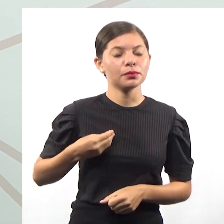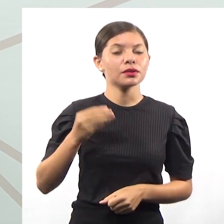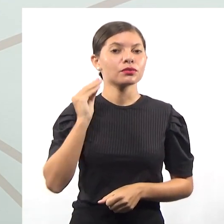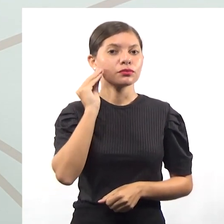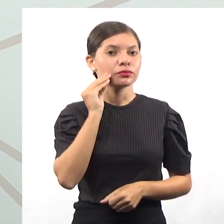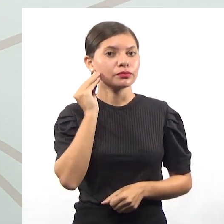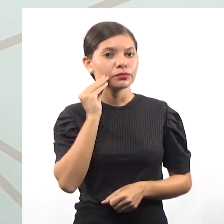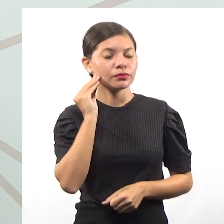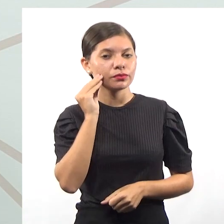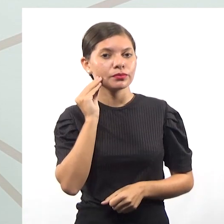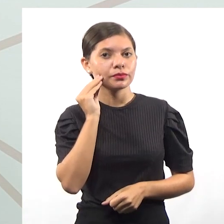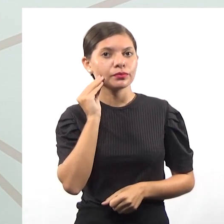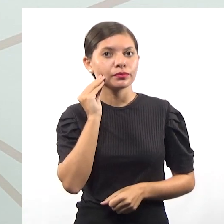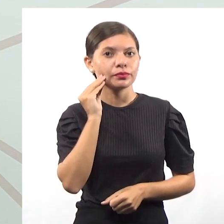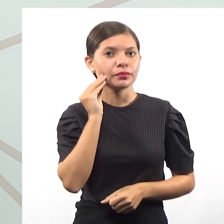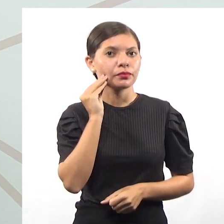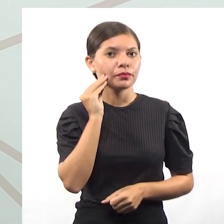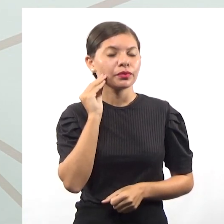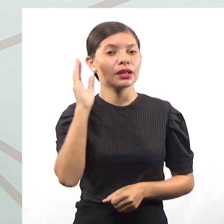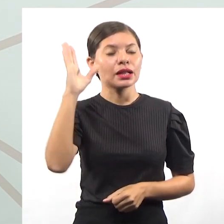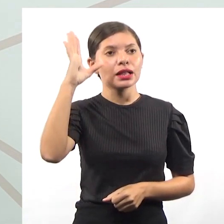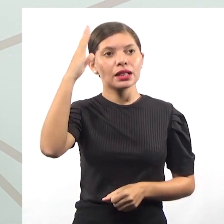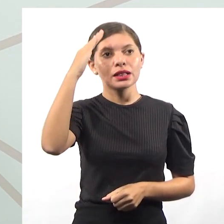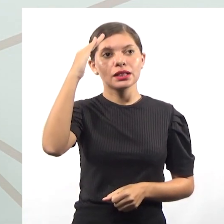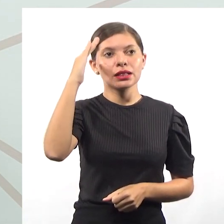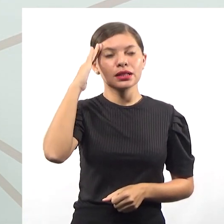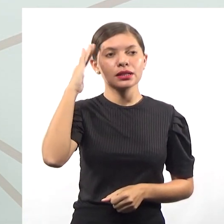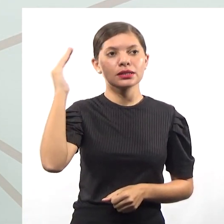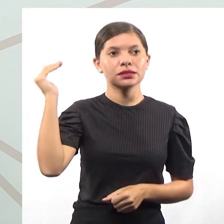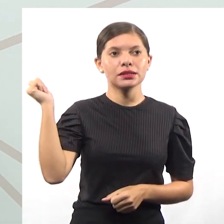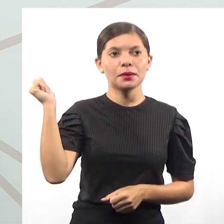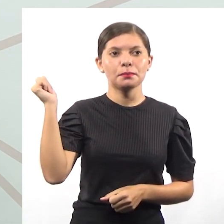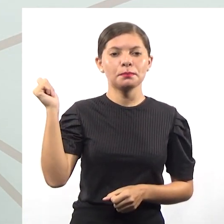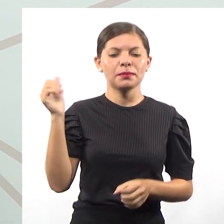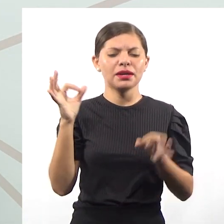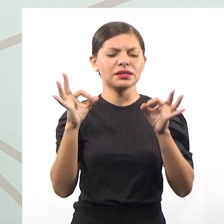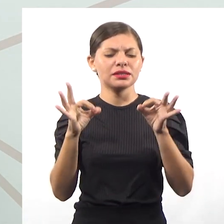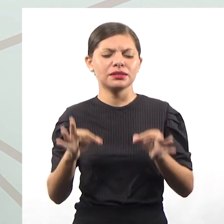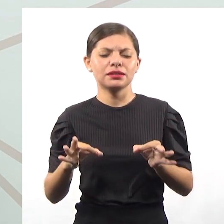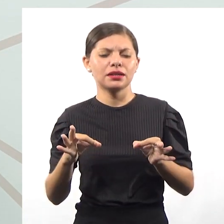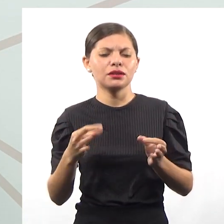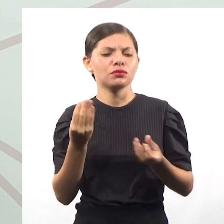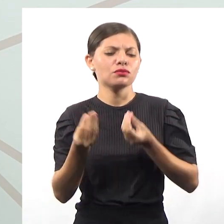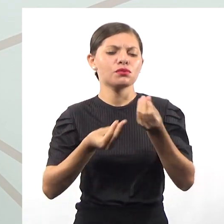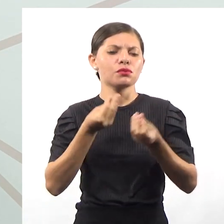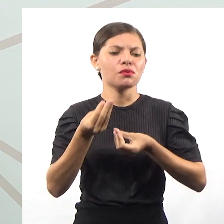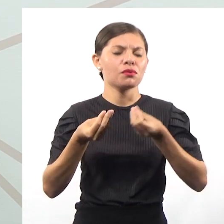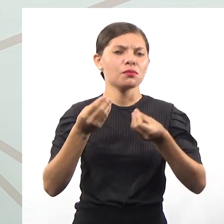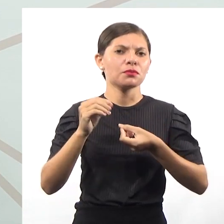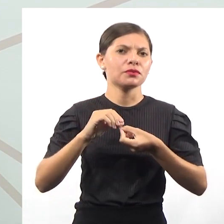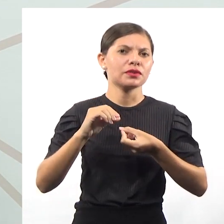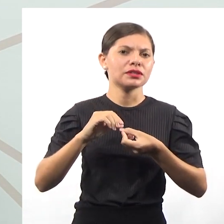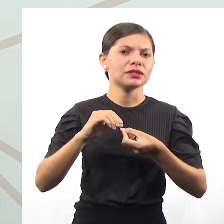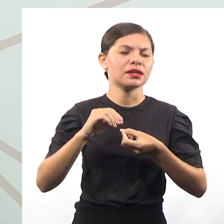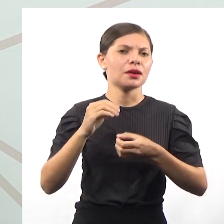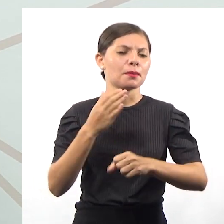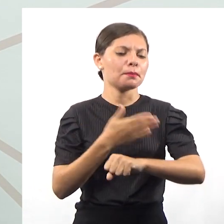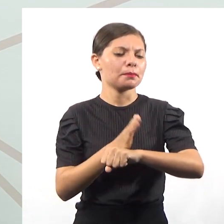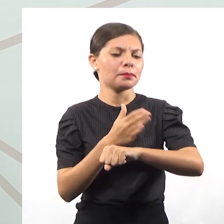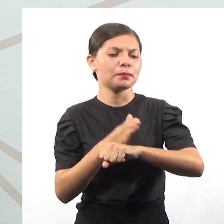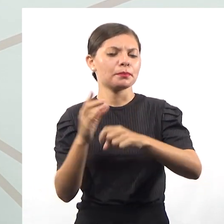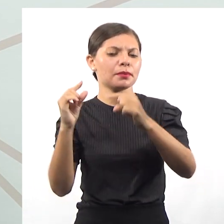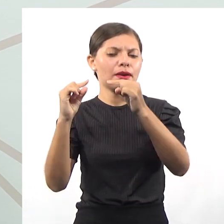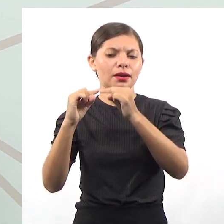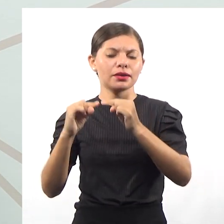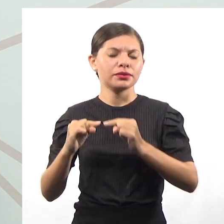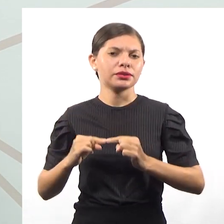em que eles tenham condições não de saber exatamente como funciona um determinado mecanismo, uma determinada prática,